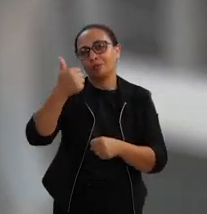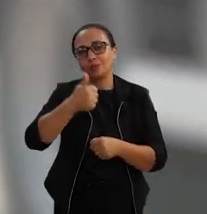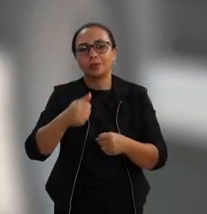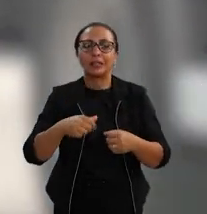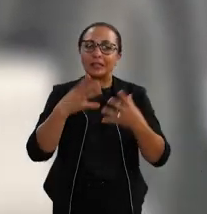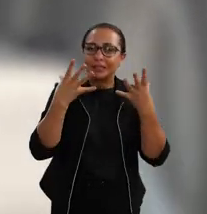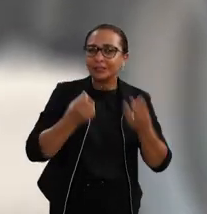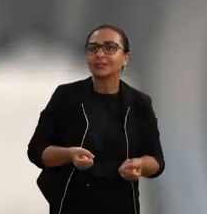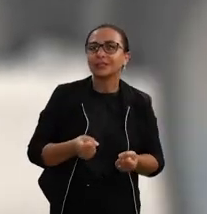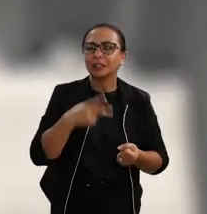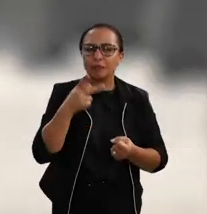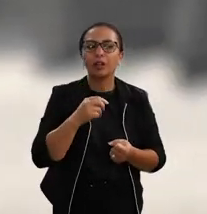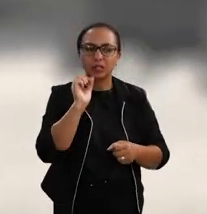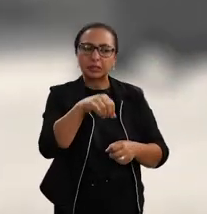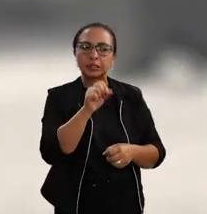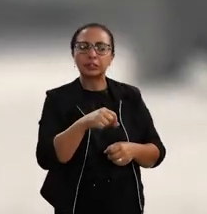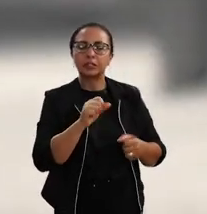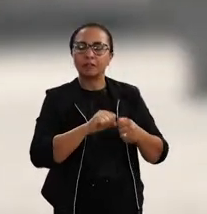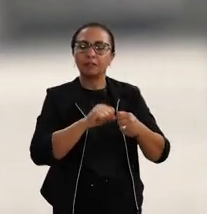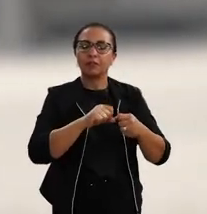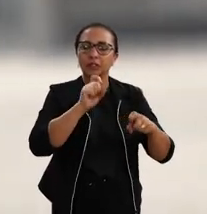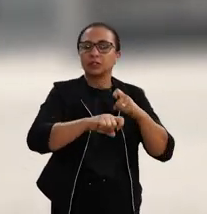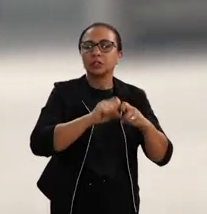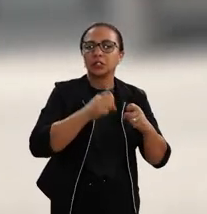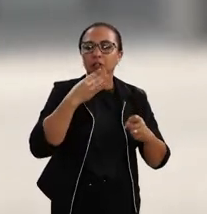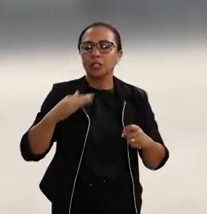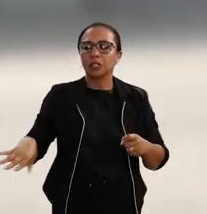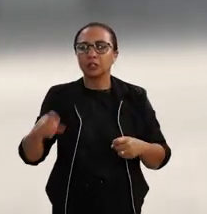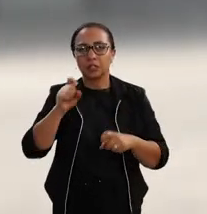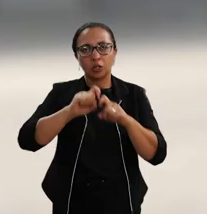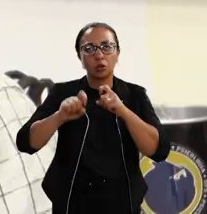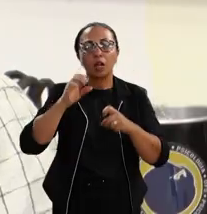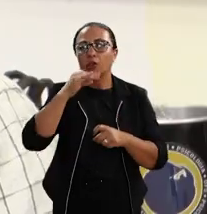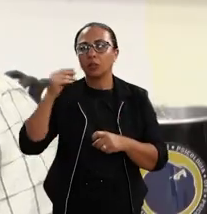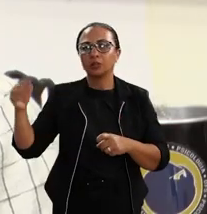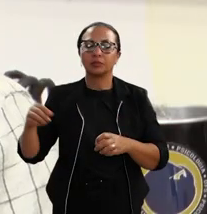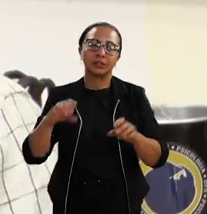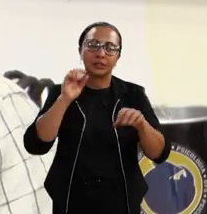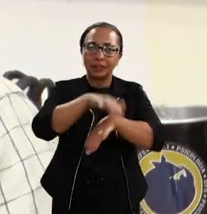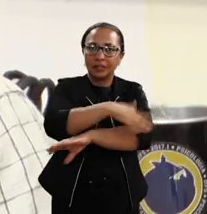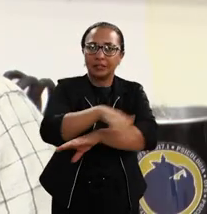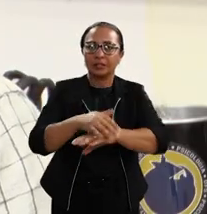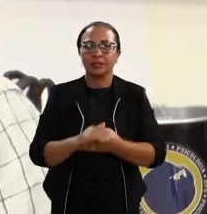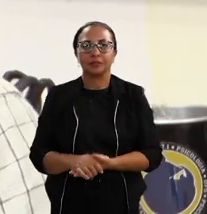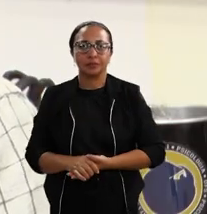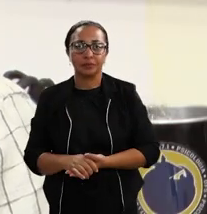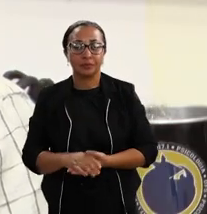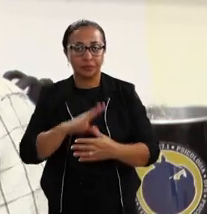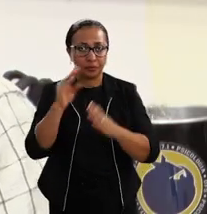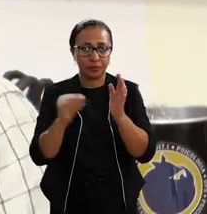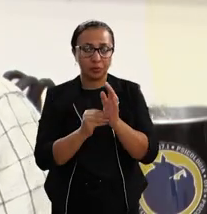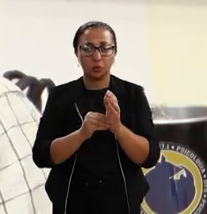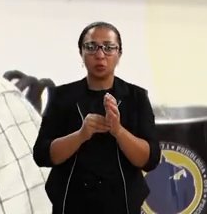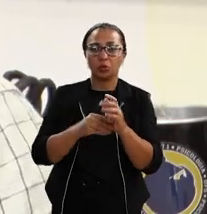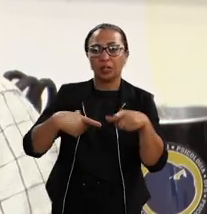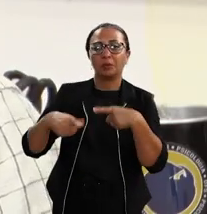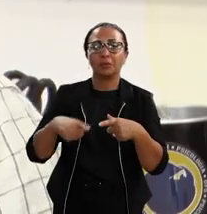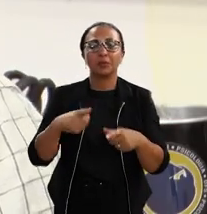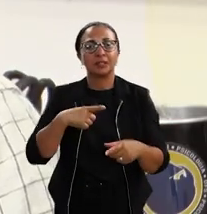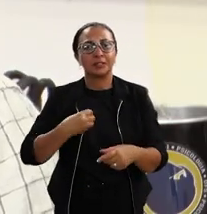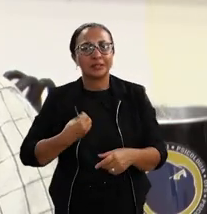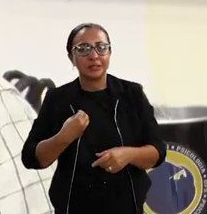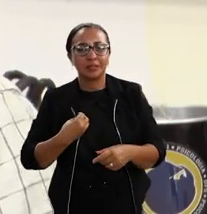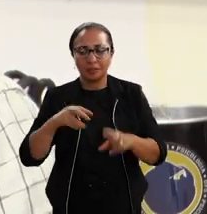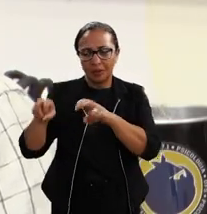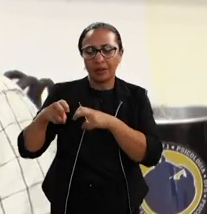que admitem fazer sexo pago com crianças e adolescentes quando estão na estrada. Nas duas últimas edições da pesquisa, eu estive